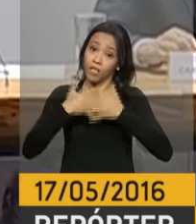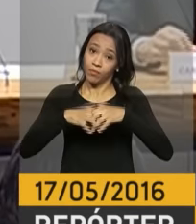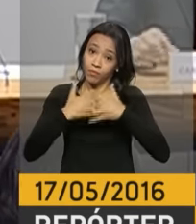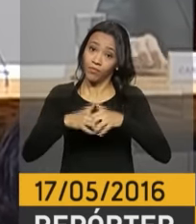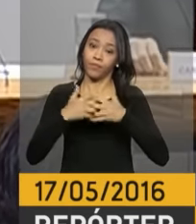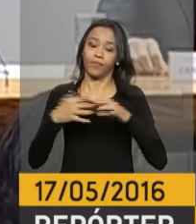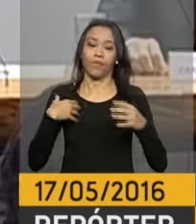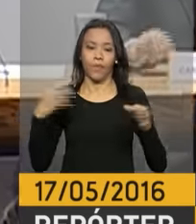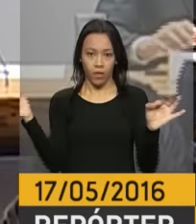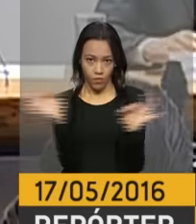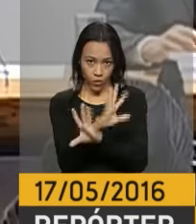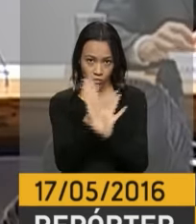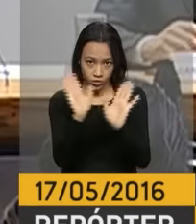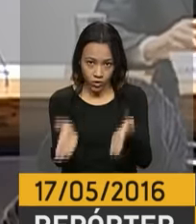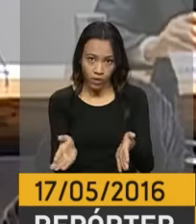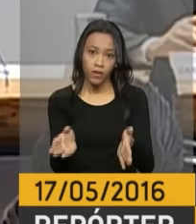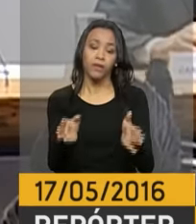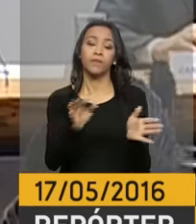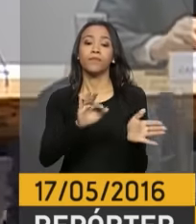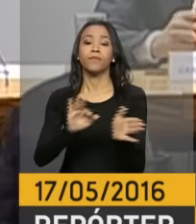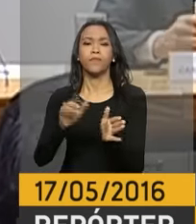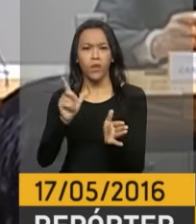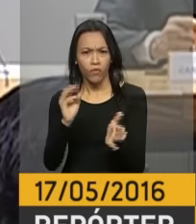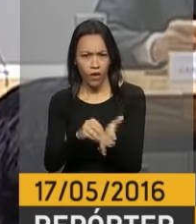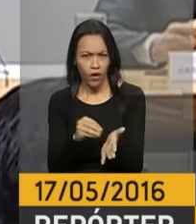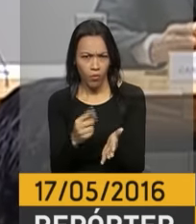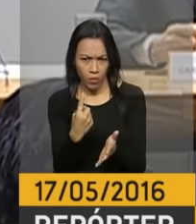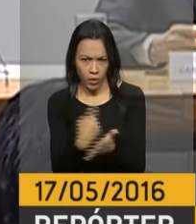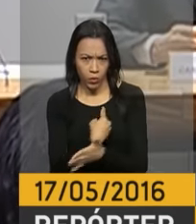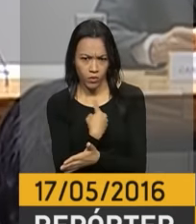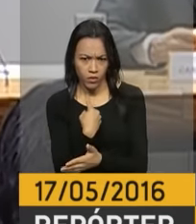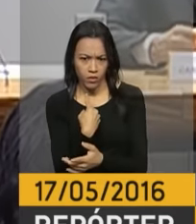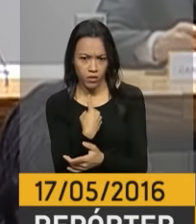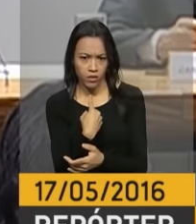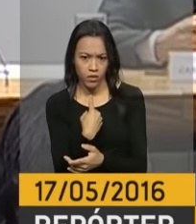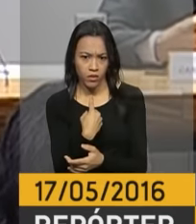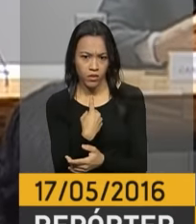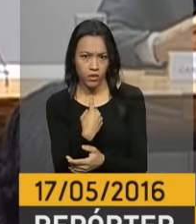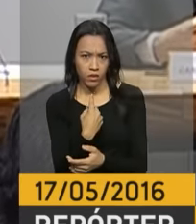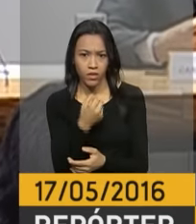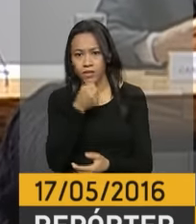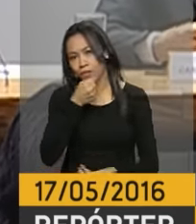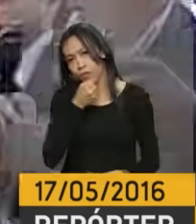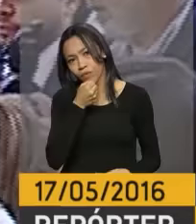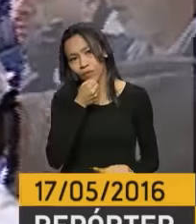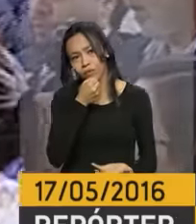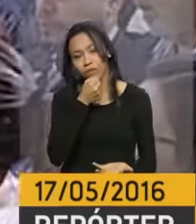Bom, como... Pois não? Tem outra pergunta? Sem microfone?